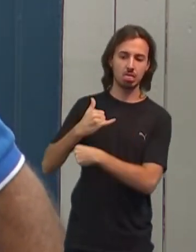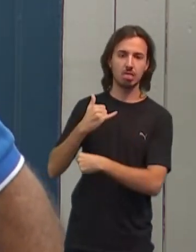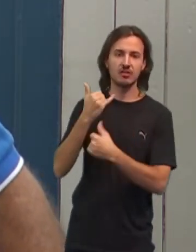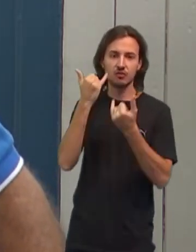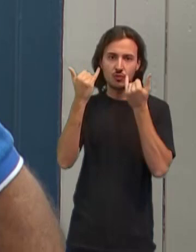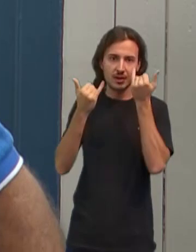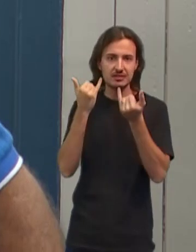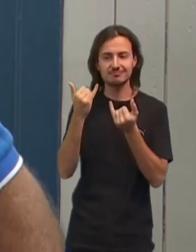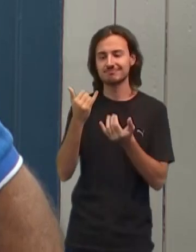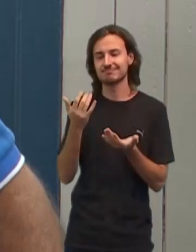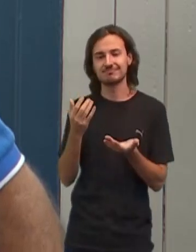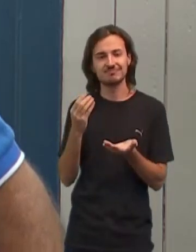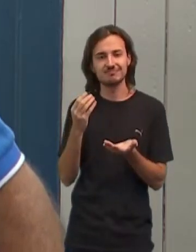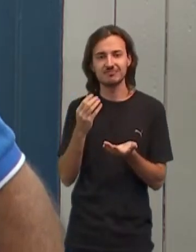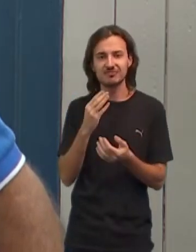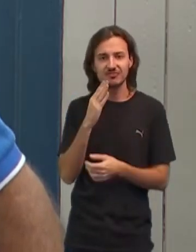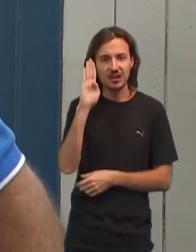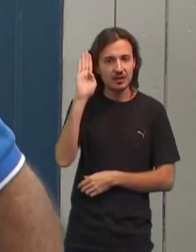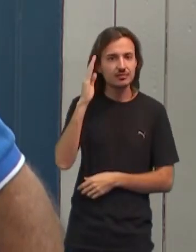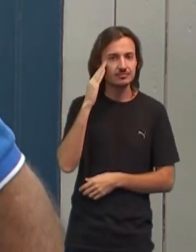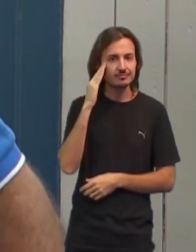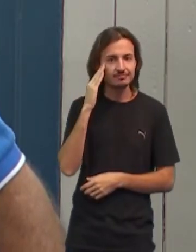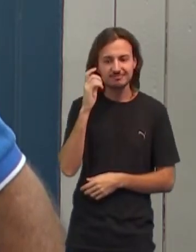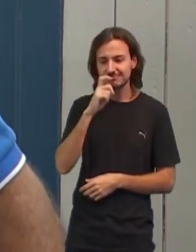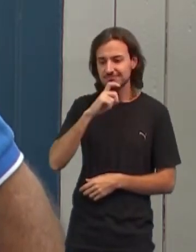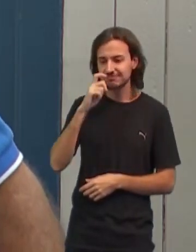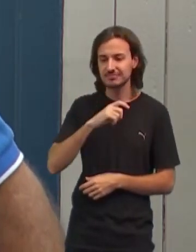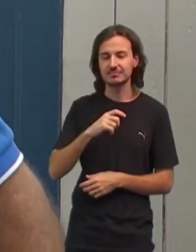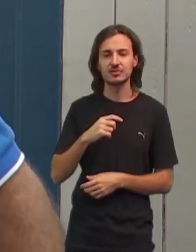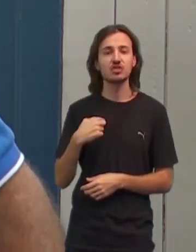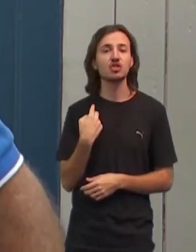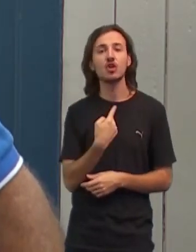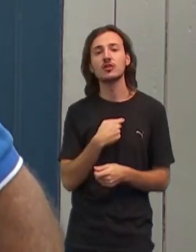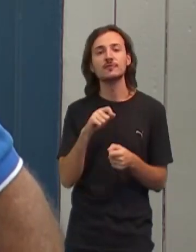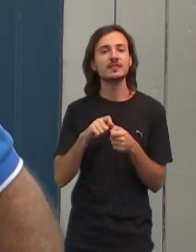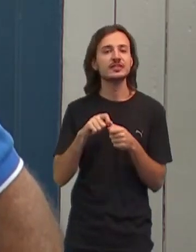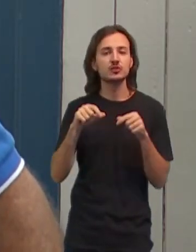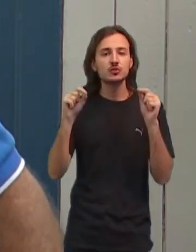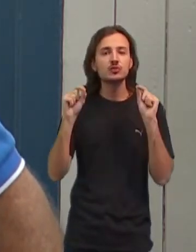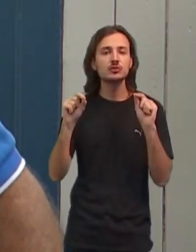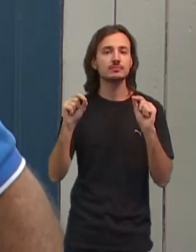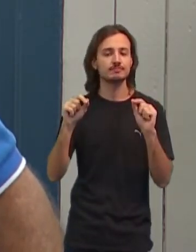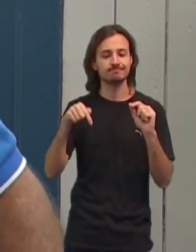desinformação. Qual será a nossa ação? A partir de hoje nós veremos.